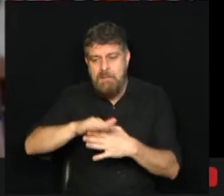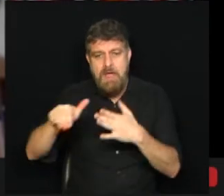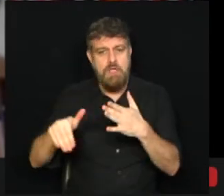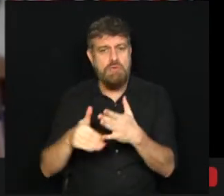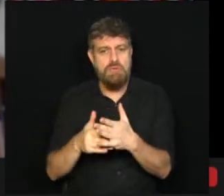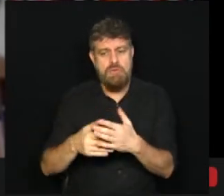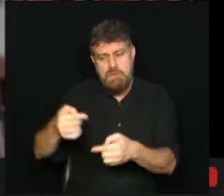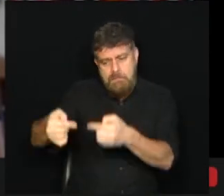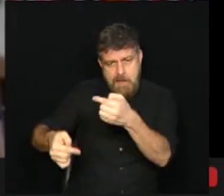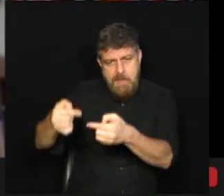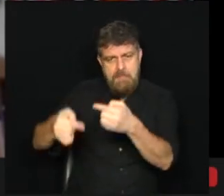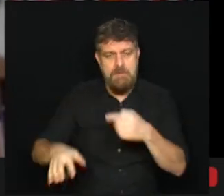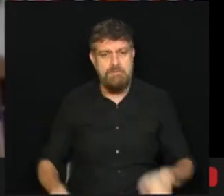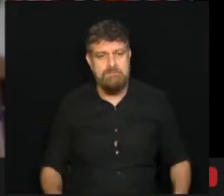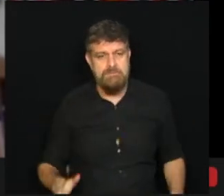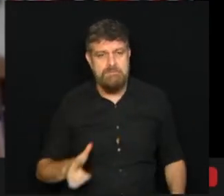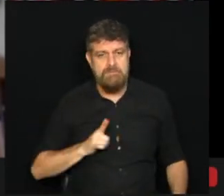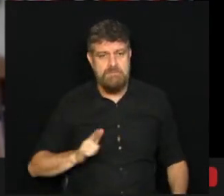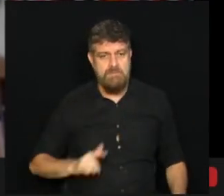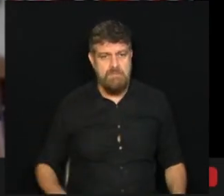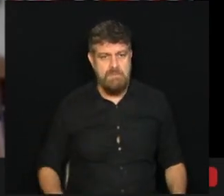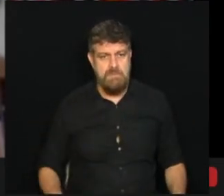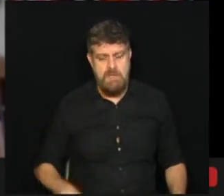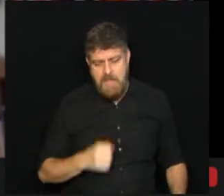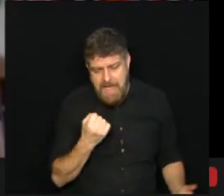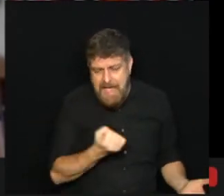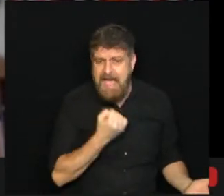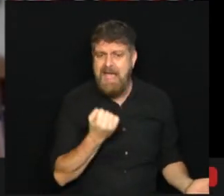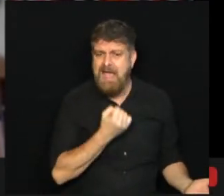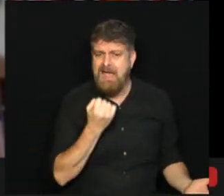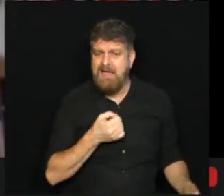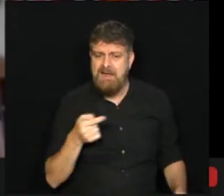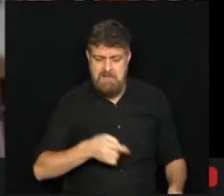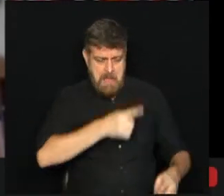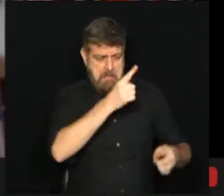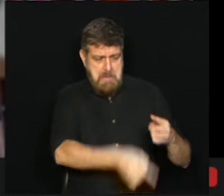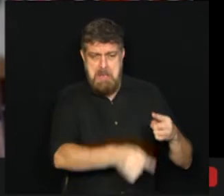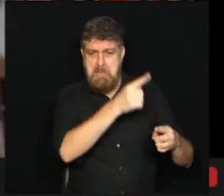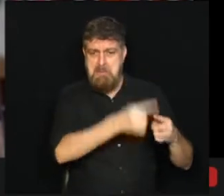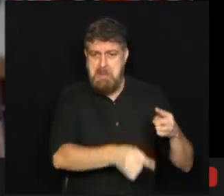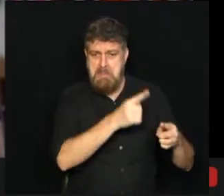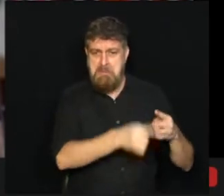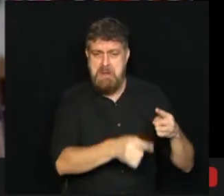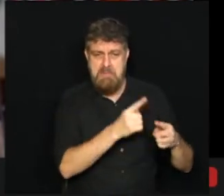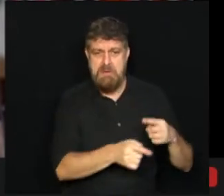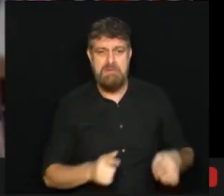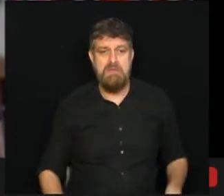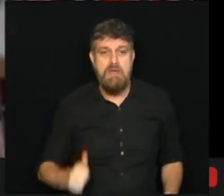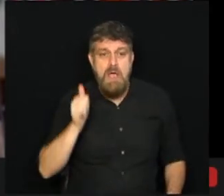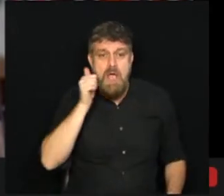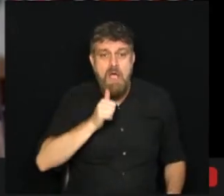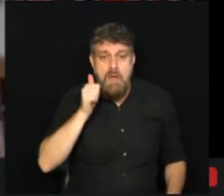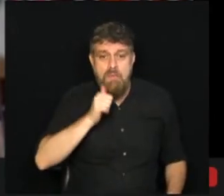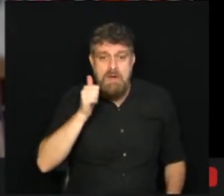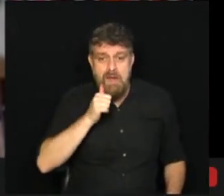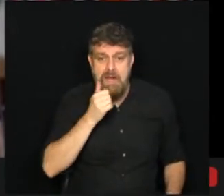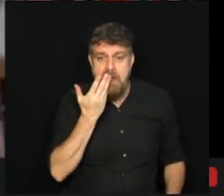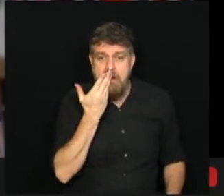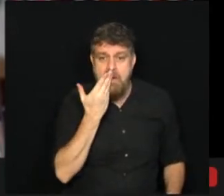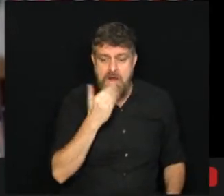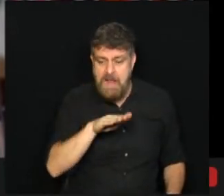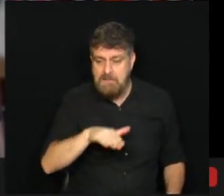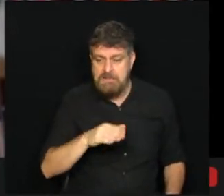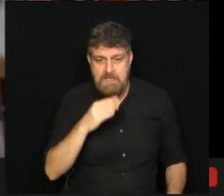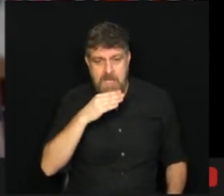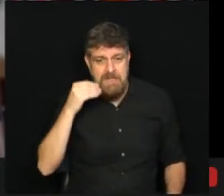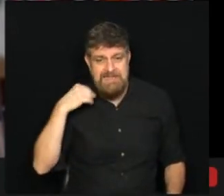de debate é extremamente grave. Colocando aqui do ponto de vista das mulheres, meninas, crianças e adolescentes, a gente sabe que a maior parte dos